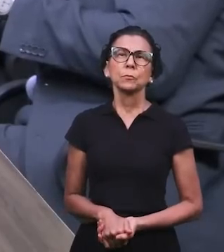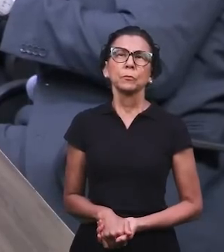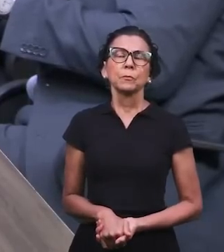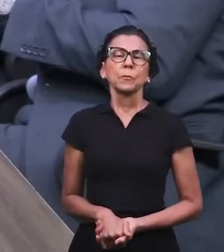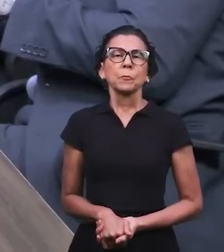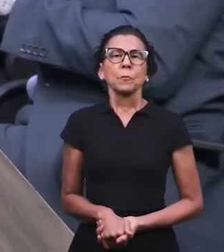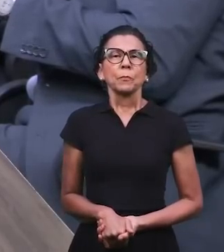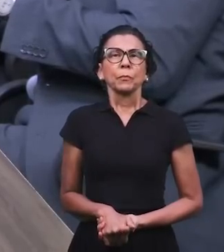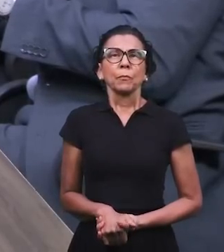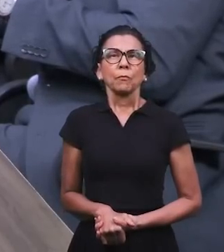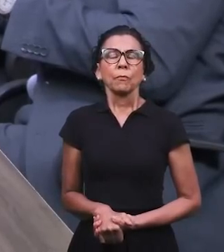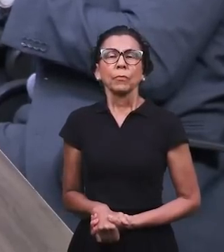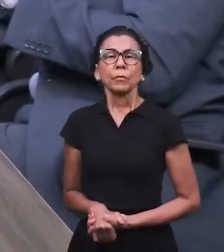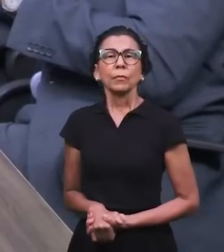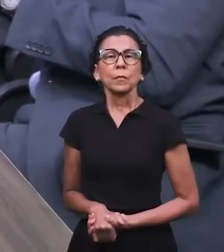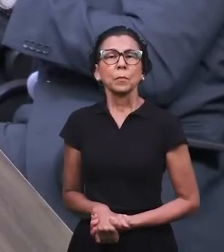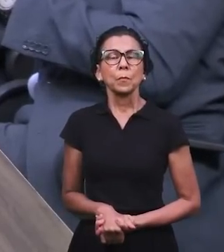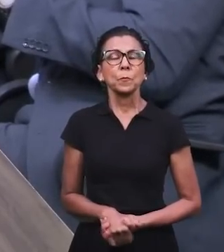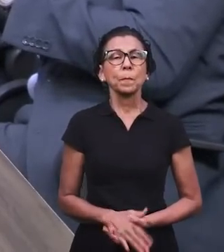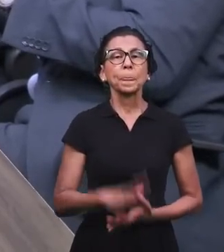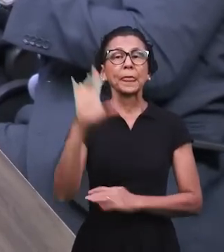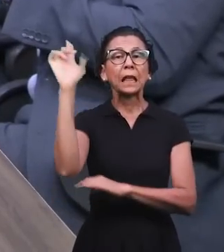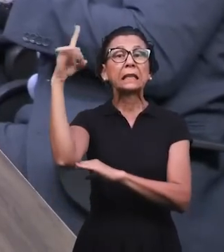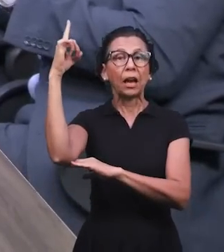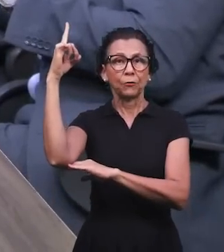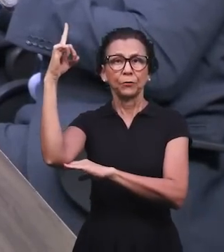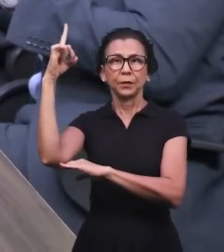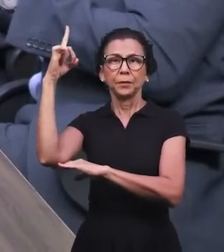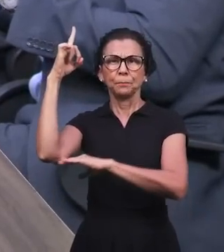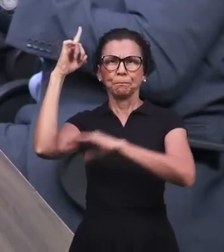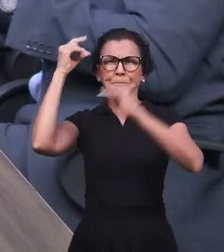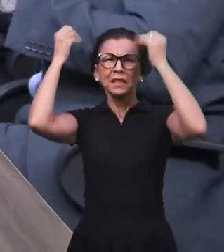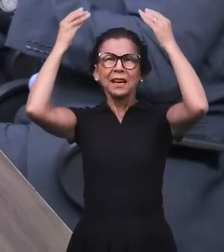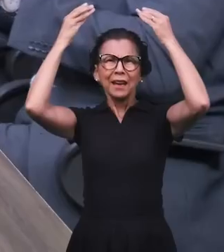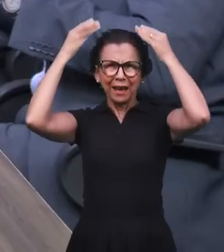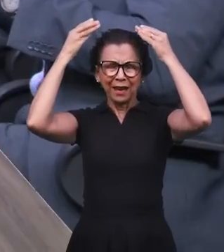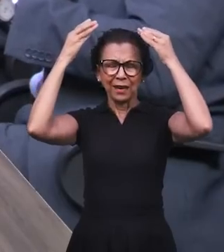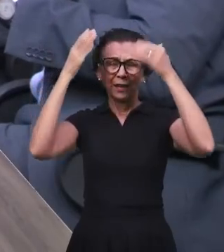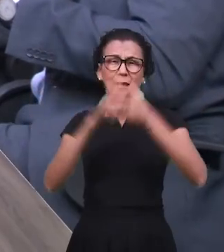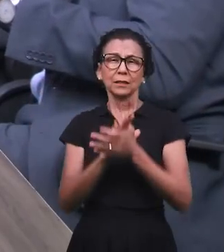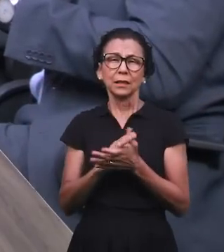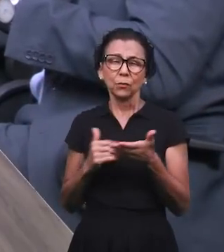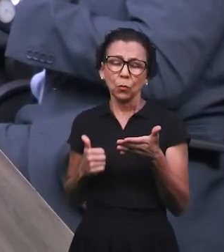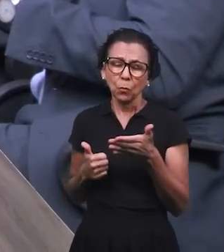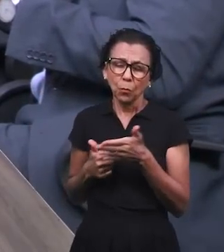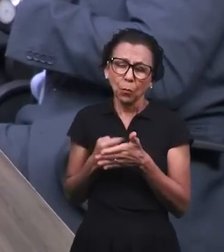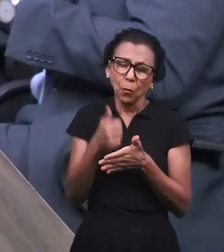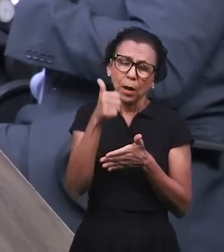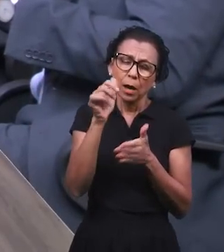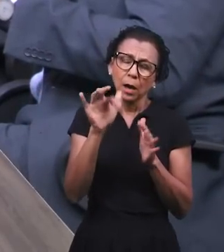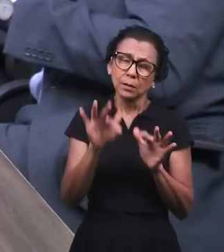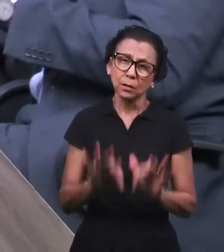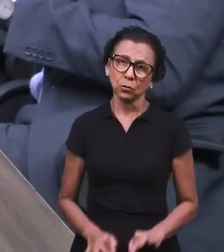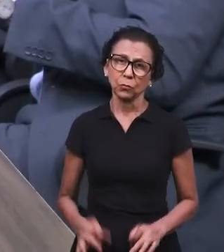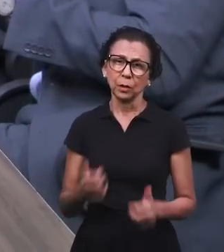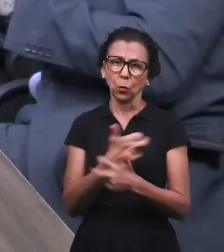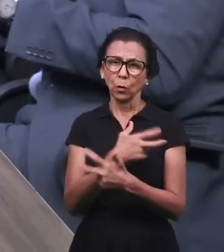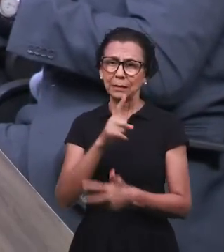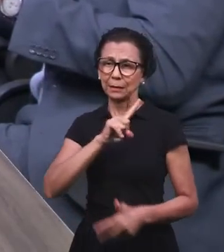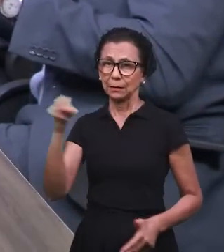E Davi, ele já estava no final do seu reinado ali. Davi, naquilo que ele não pecou, ele é um tipo do Senhor Jesus.